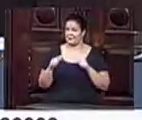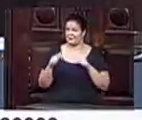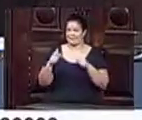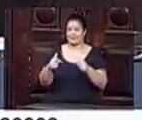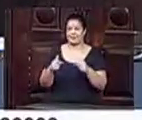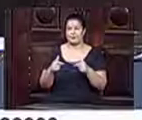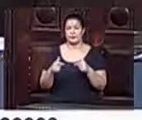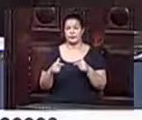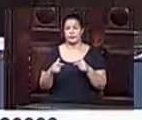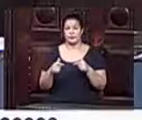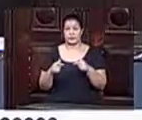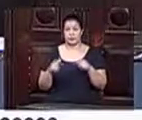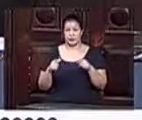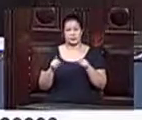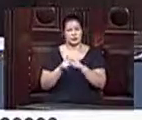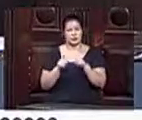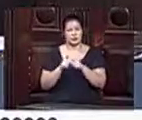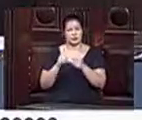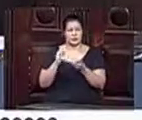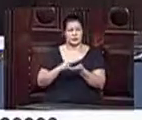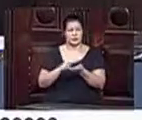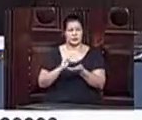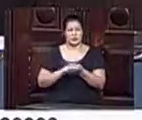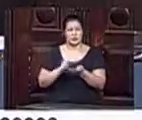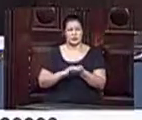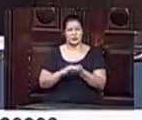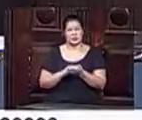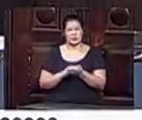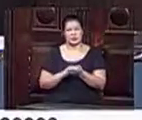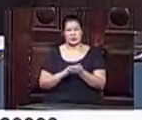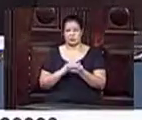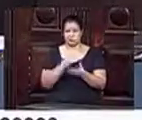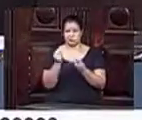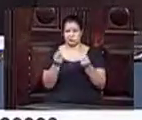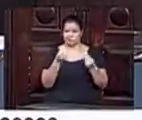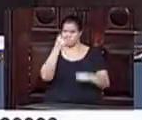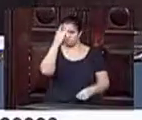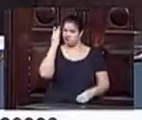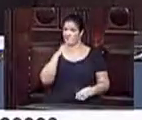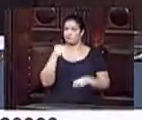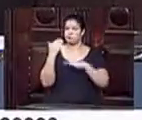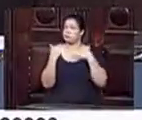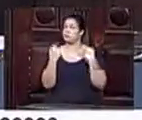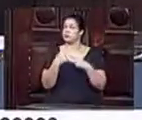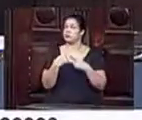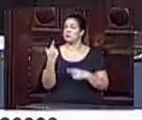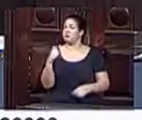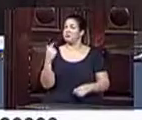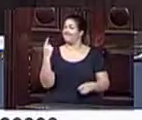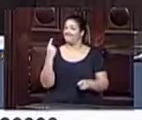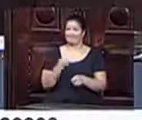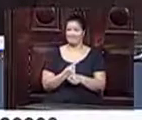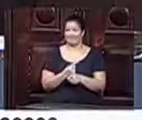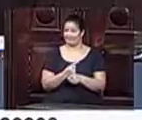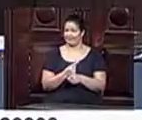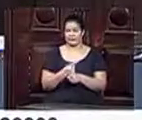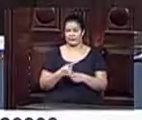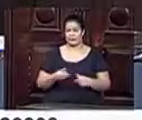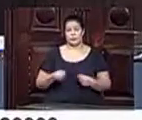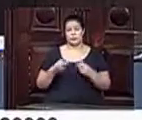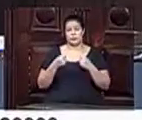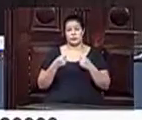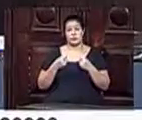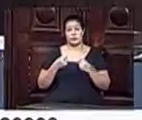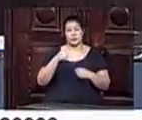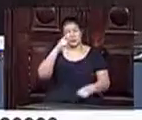Muitas pessoas ainda morrem porque elas não conseguem o diagnóstico. E no câncer, gente, cada